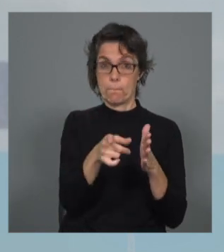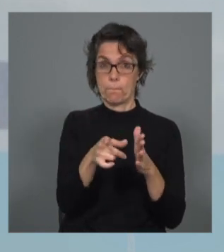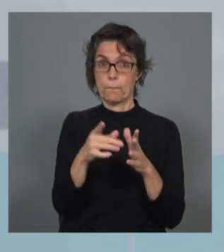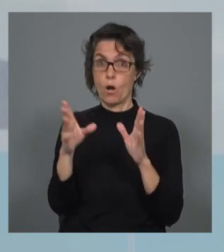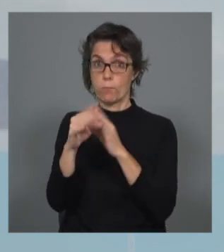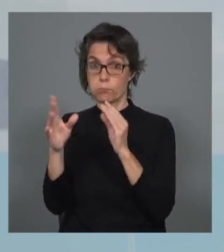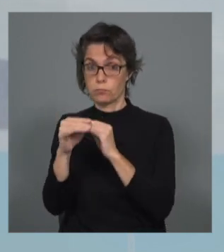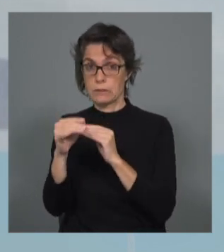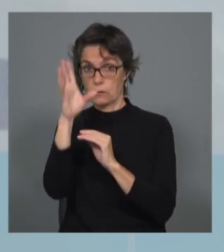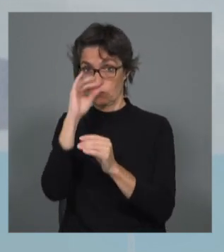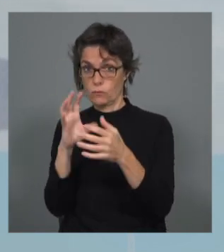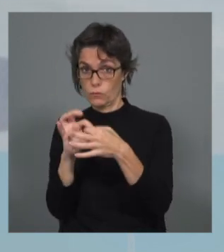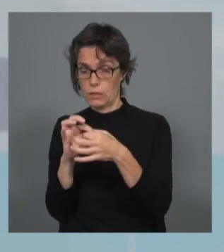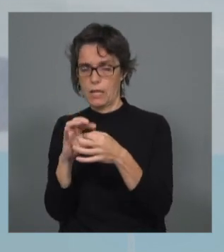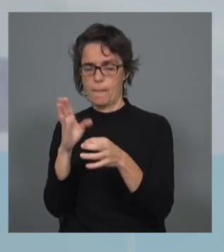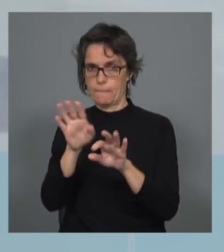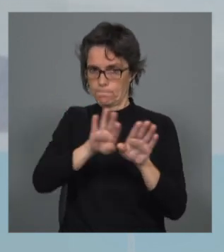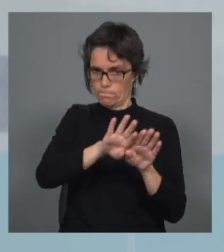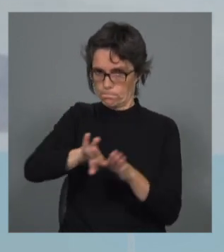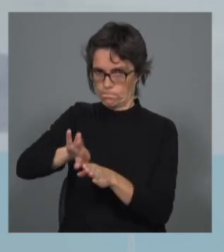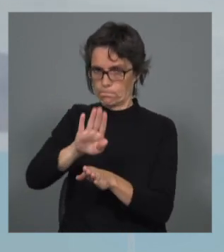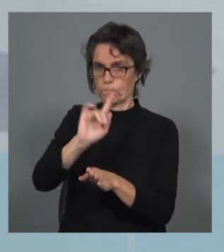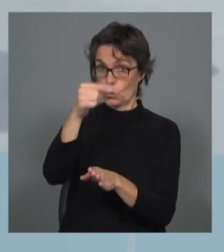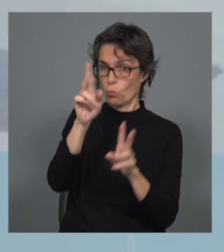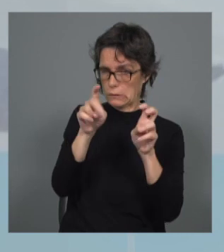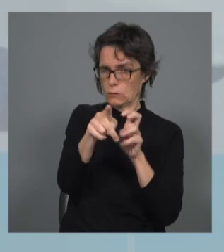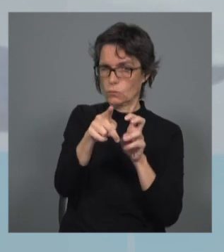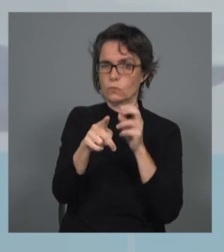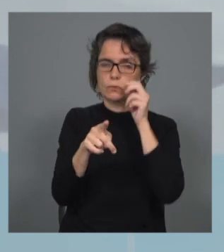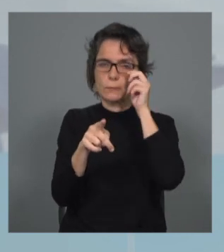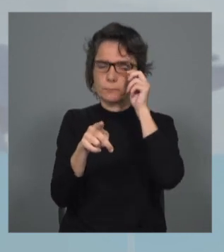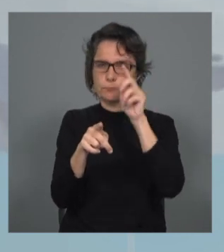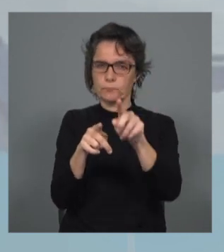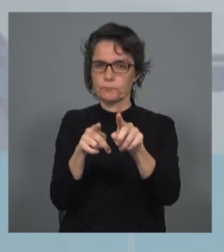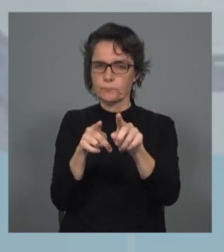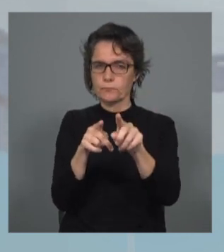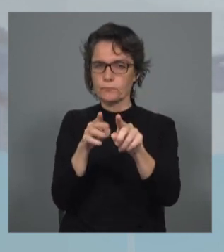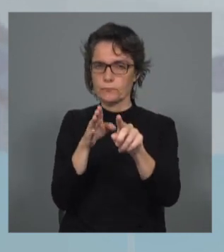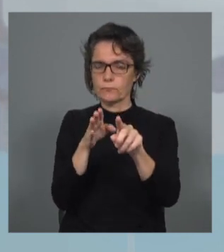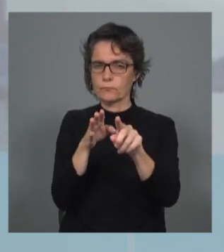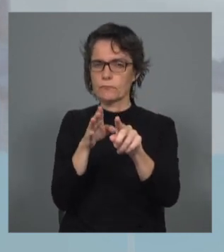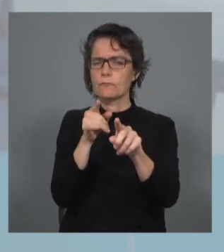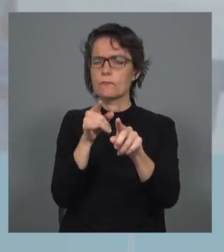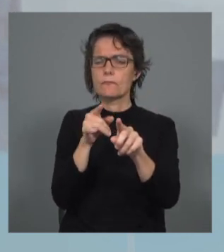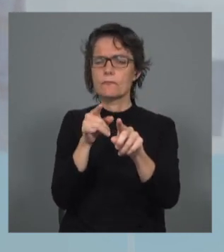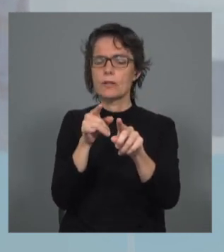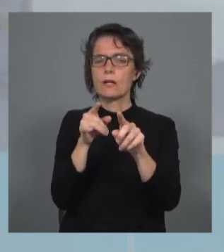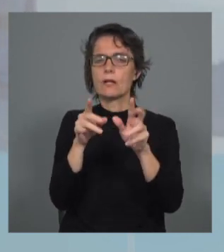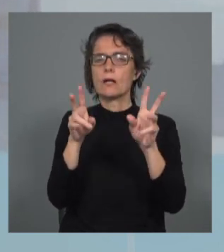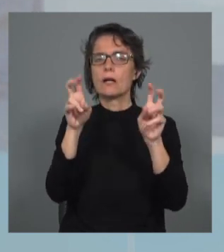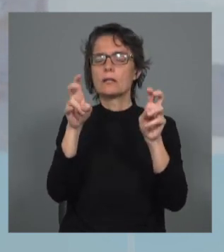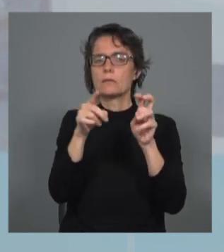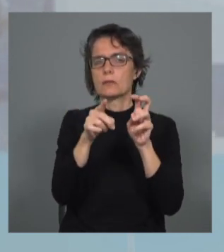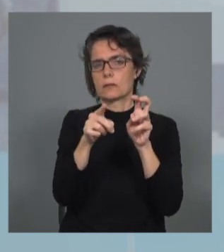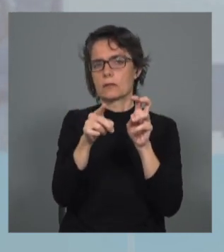publicidade. Um outro, e desmintam-me se for mentira, mas a distribuição dos títulos é